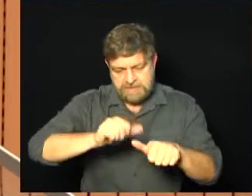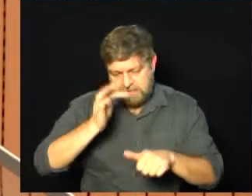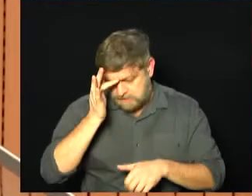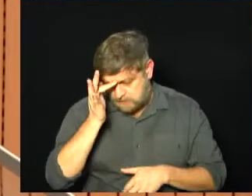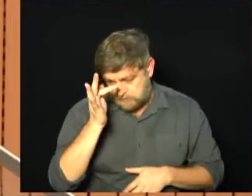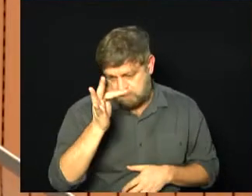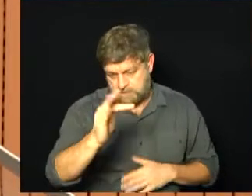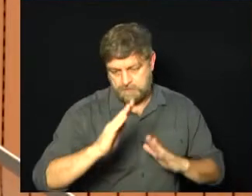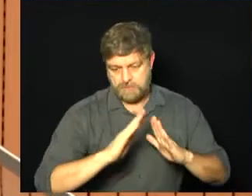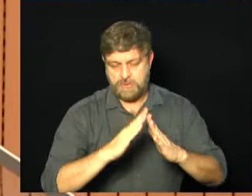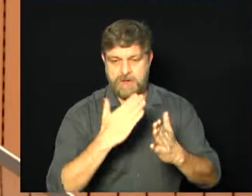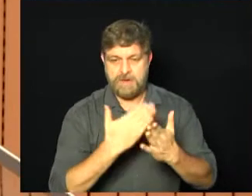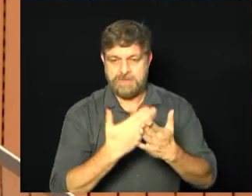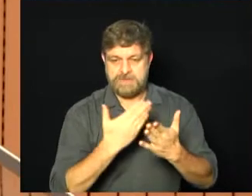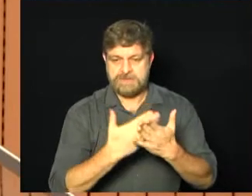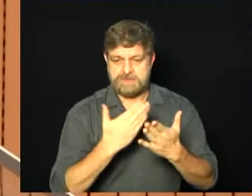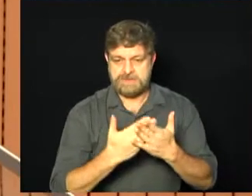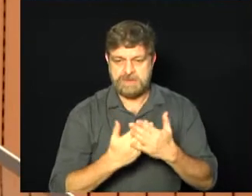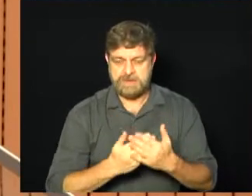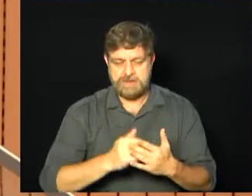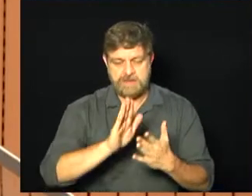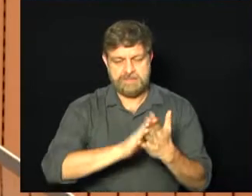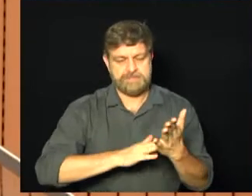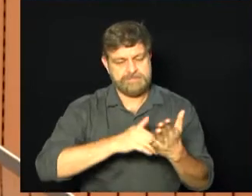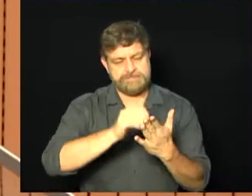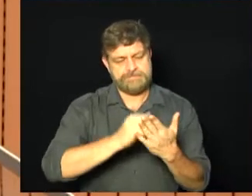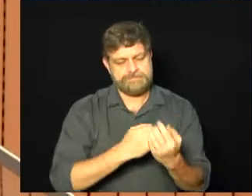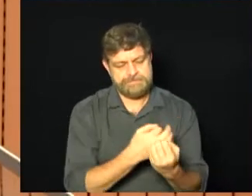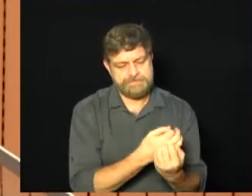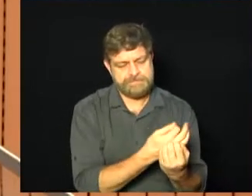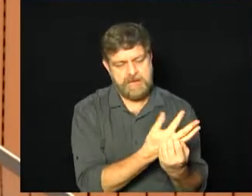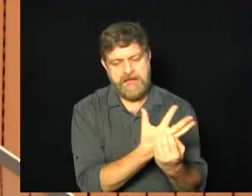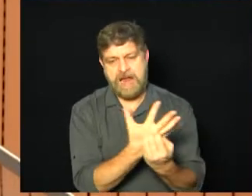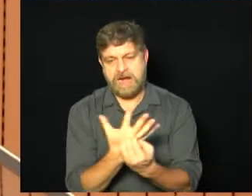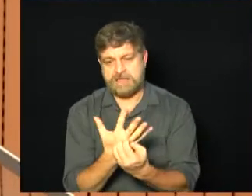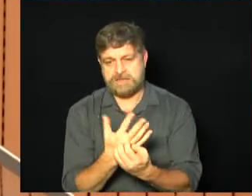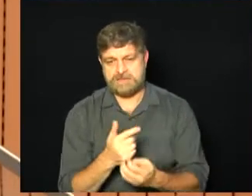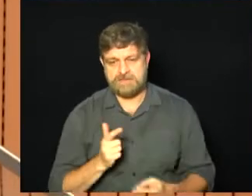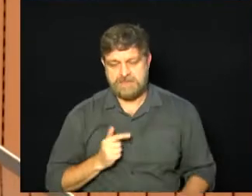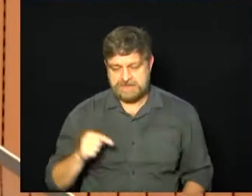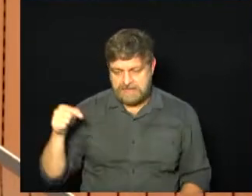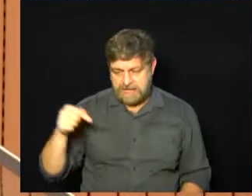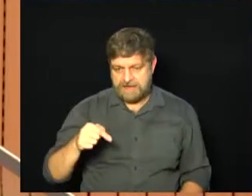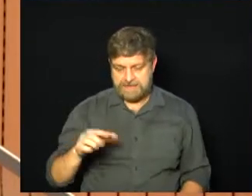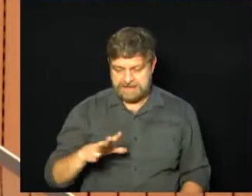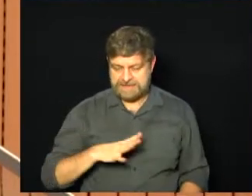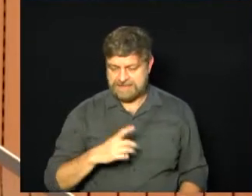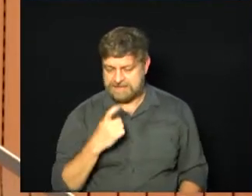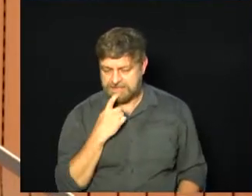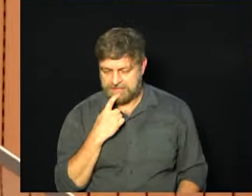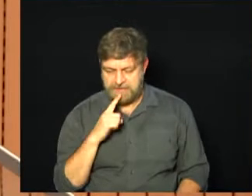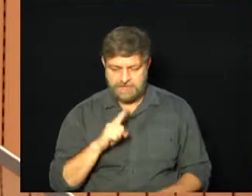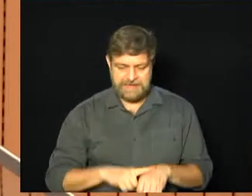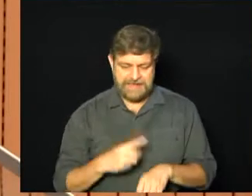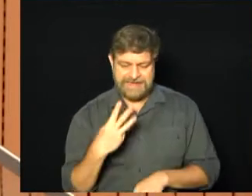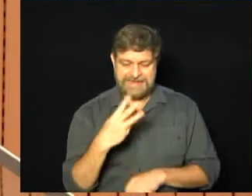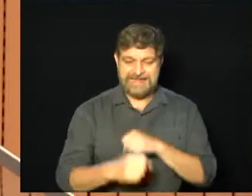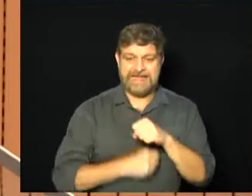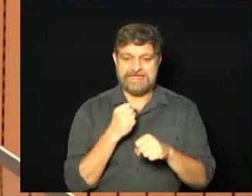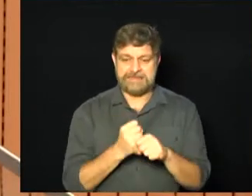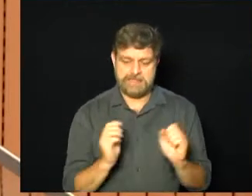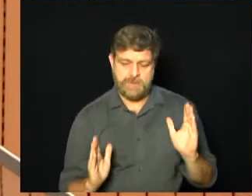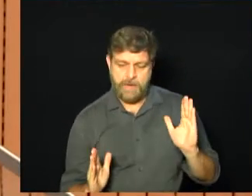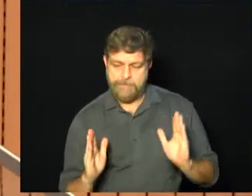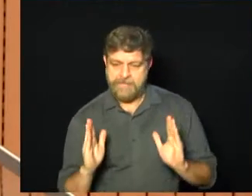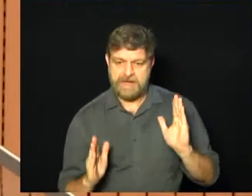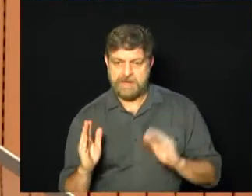uma escola de belas artes. Entretanto, sua breve passagem por nossa cidade, de 3 anos,